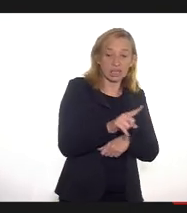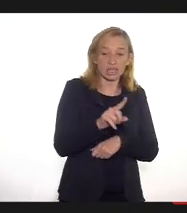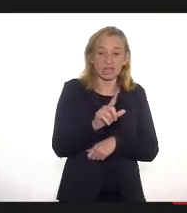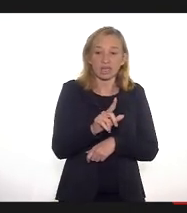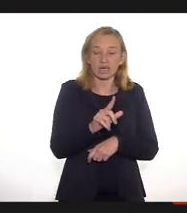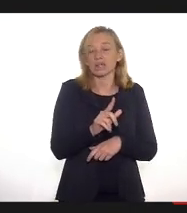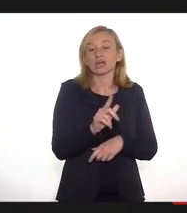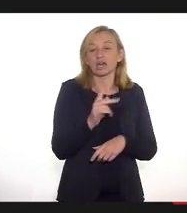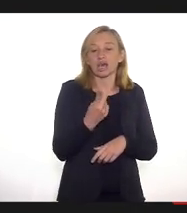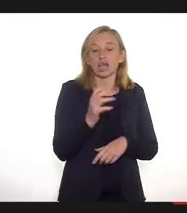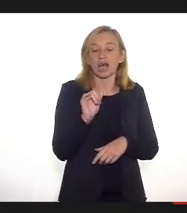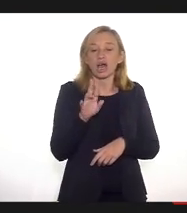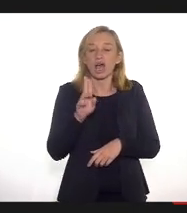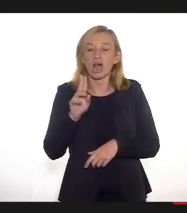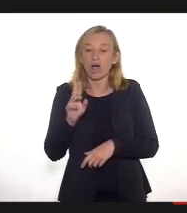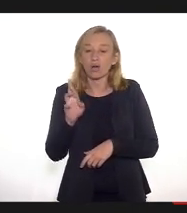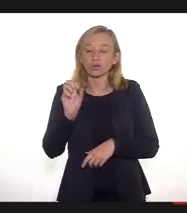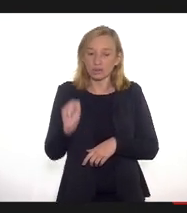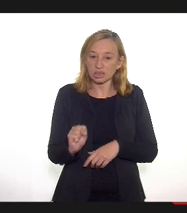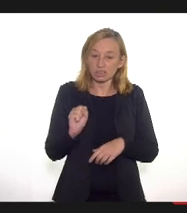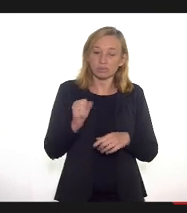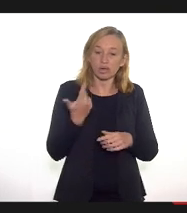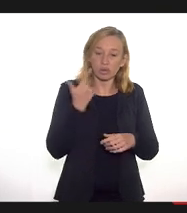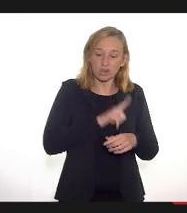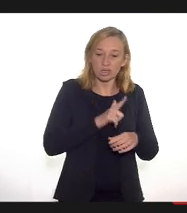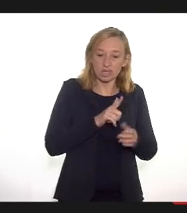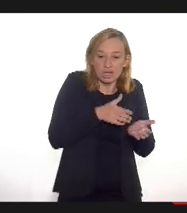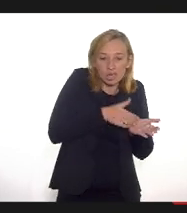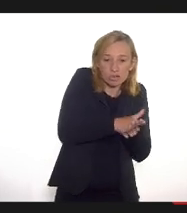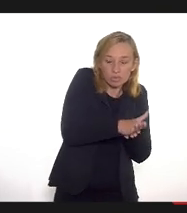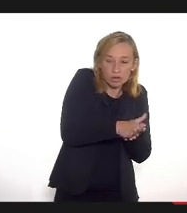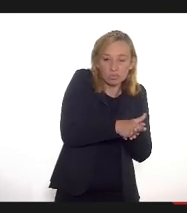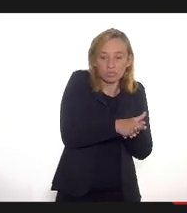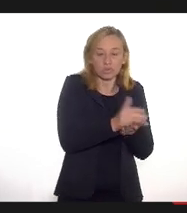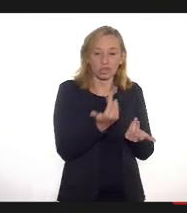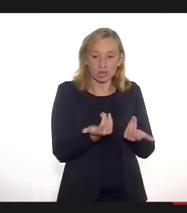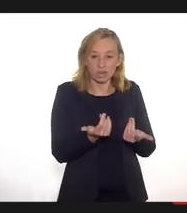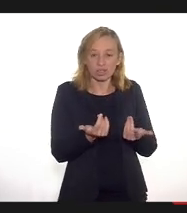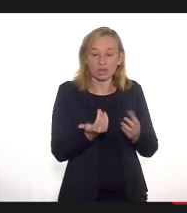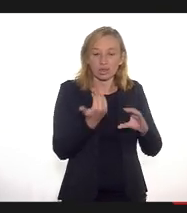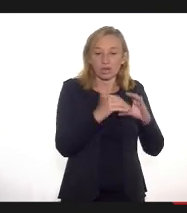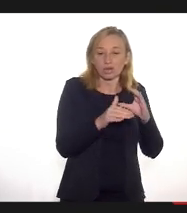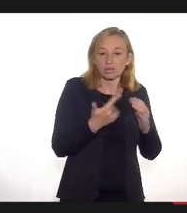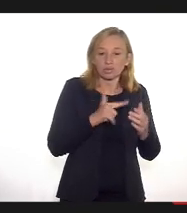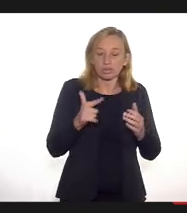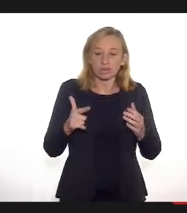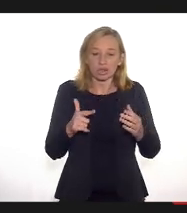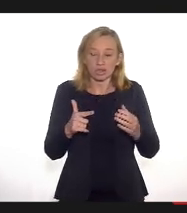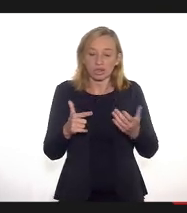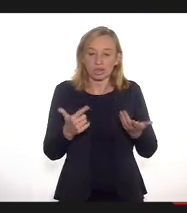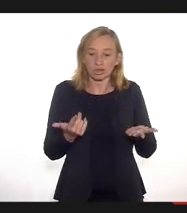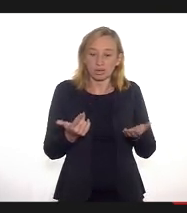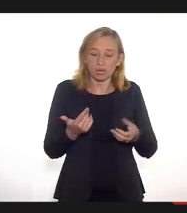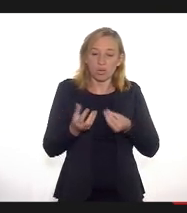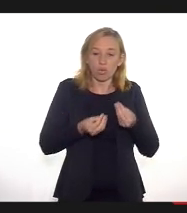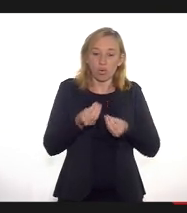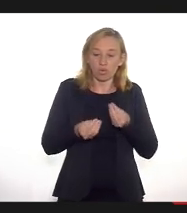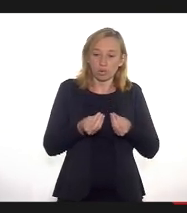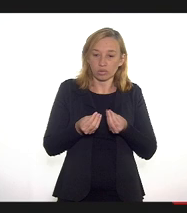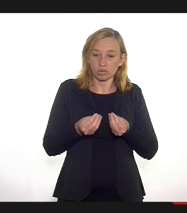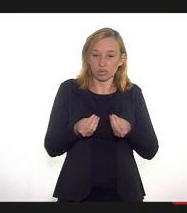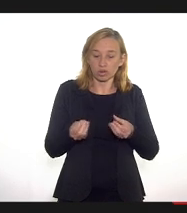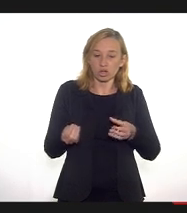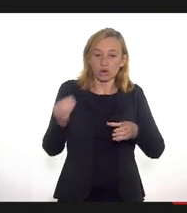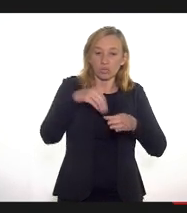conseguir digitalizar esses documentos, a gente tem hoje uma determinação da FAETEC de não incluir esses alunos. Então, significa que no pagamento